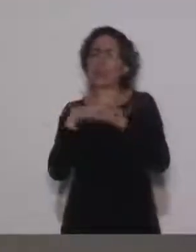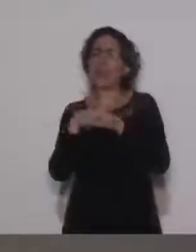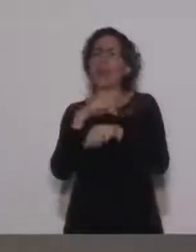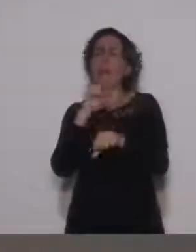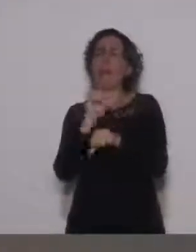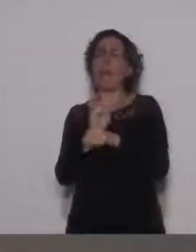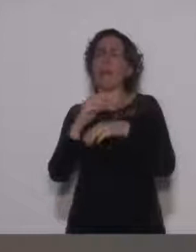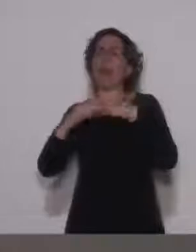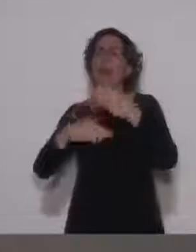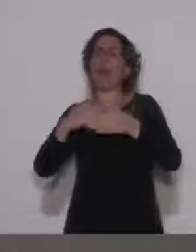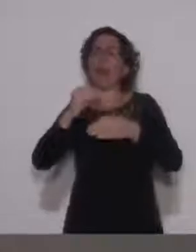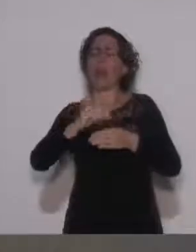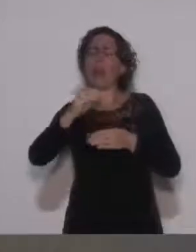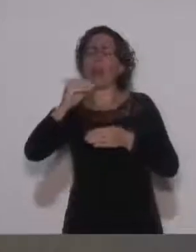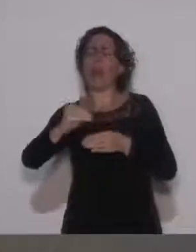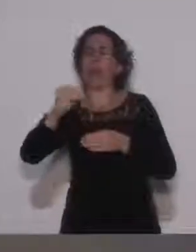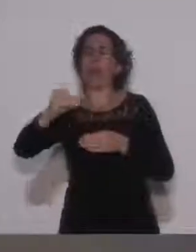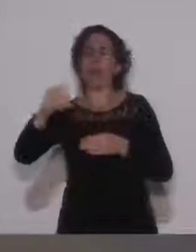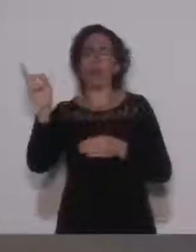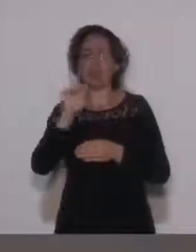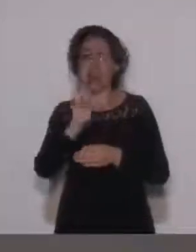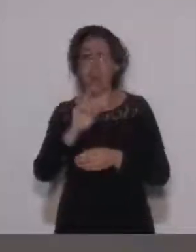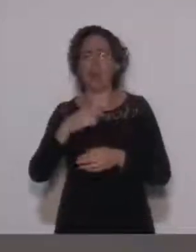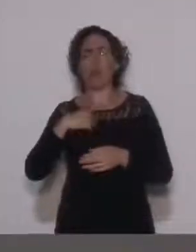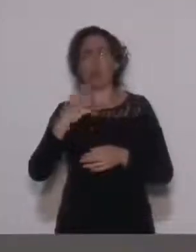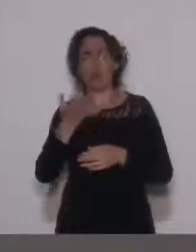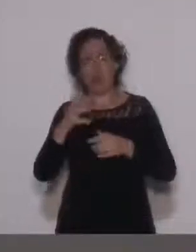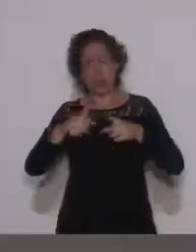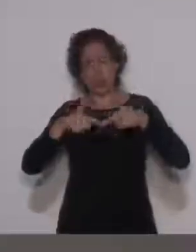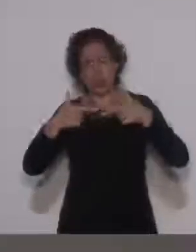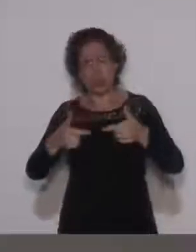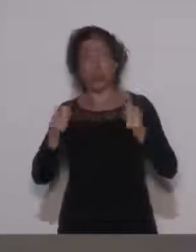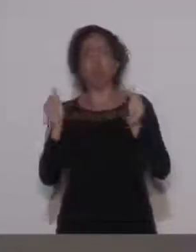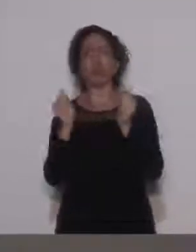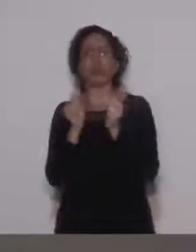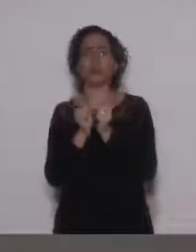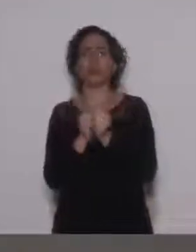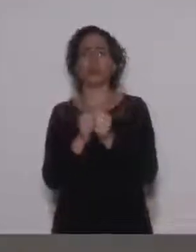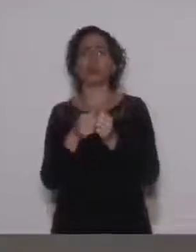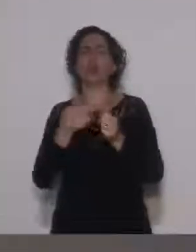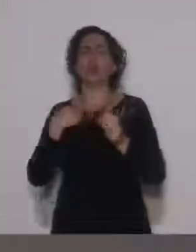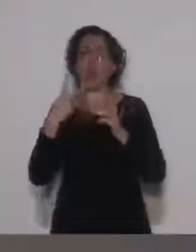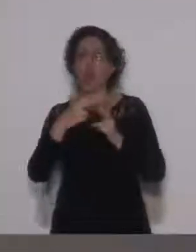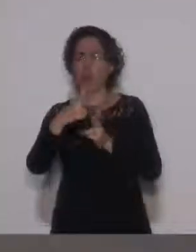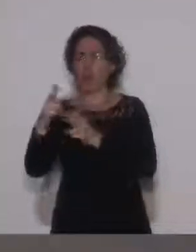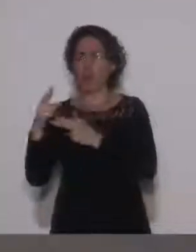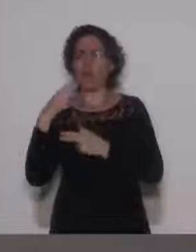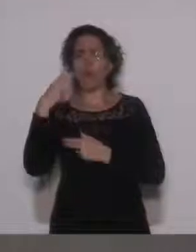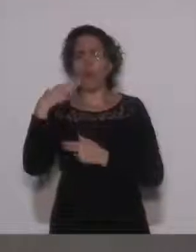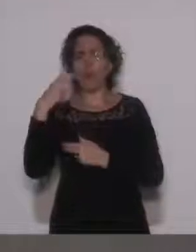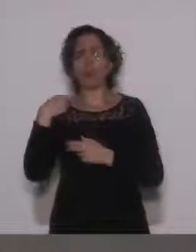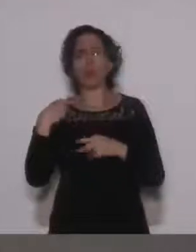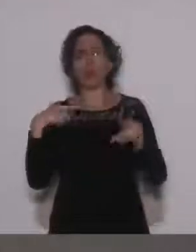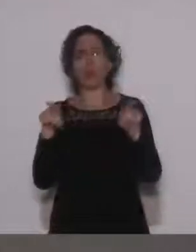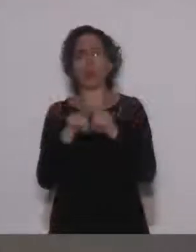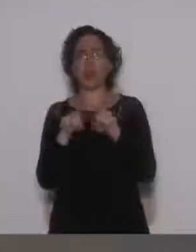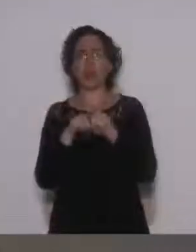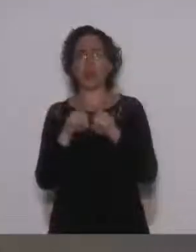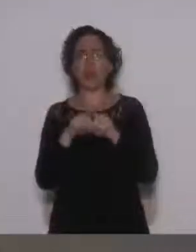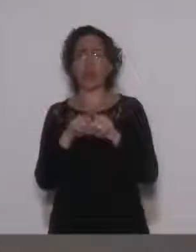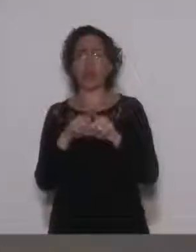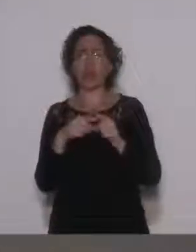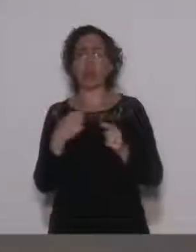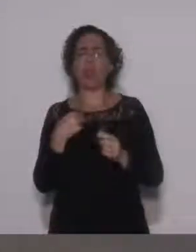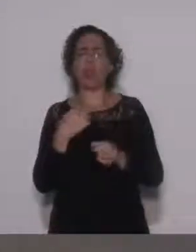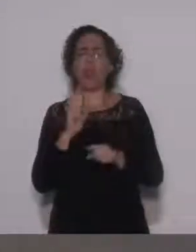ficar sem a inclusão? Então, eu também já participei, né, daquela reunião e faço minhas palavras dos outros vereadores. Eu também compactuo com